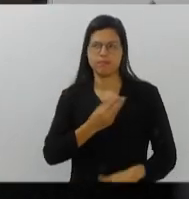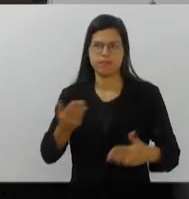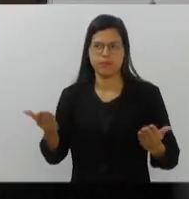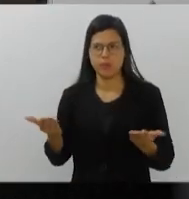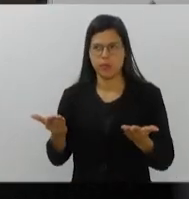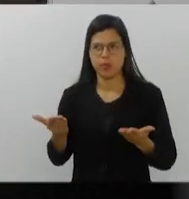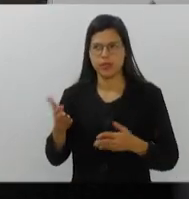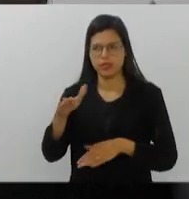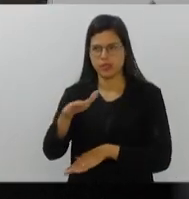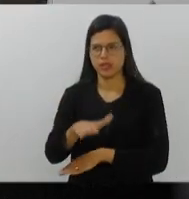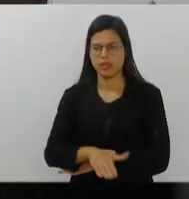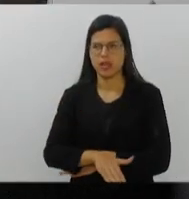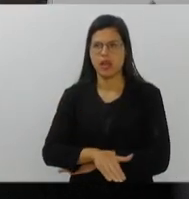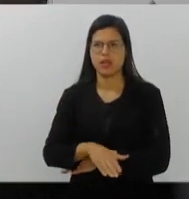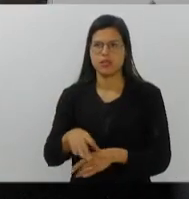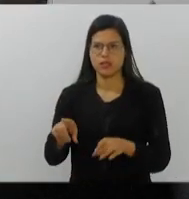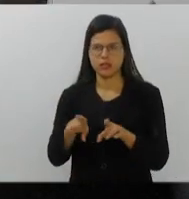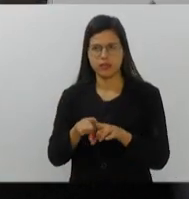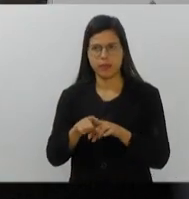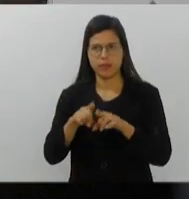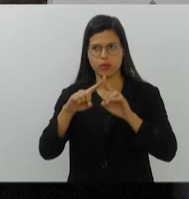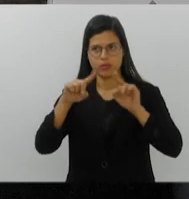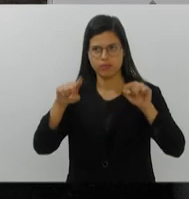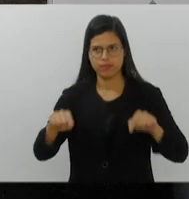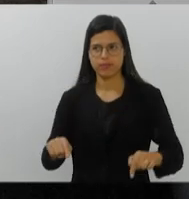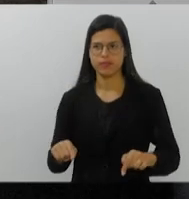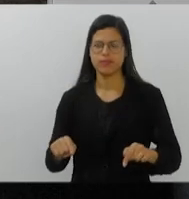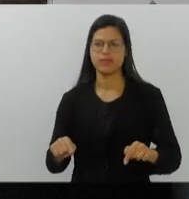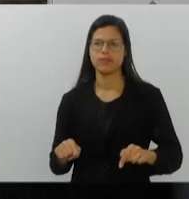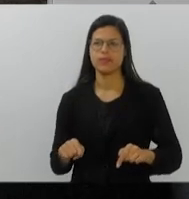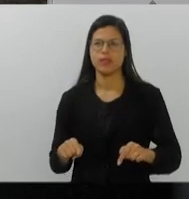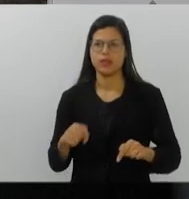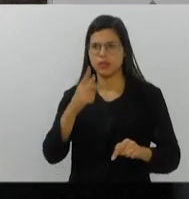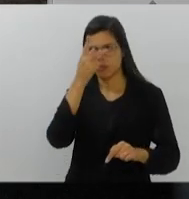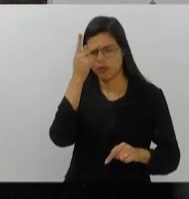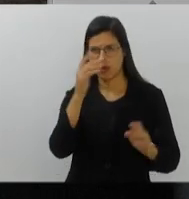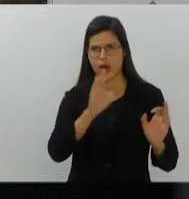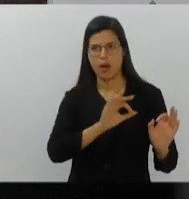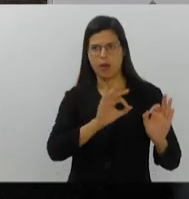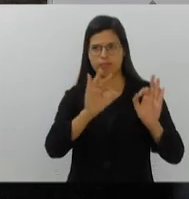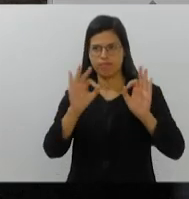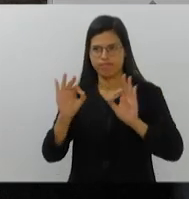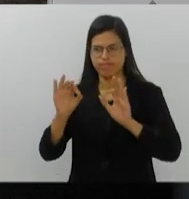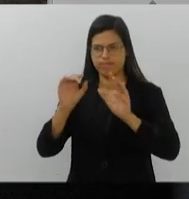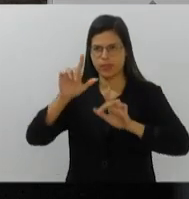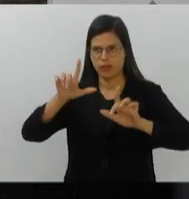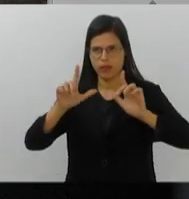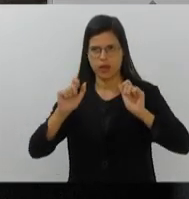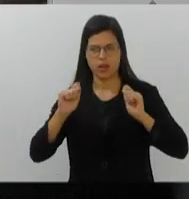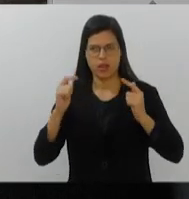nesta tarde, aos servidores, aqueles que nos acompanham também pela TV Alerj.